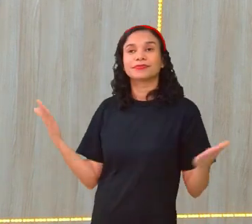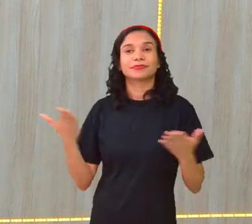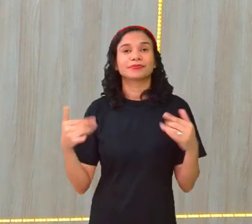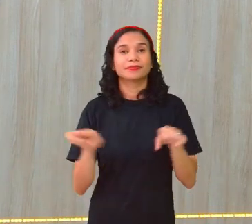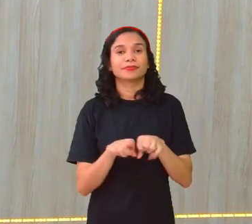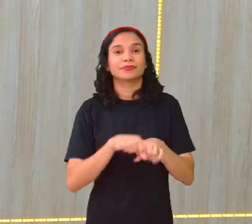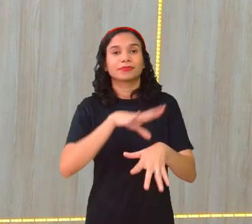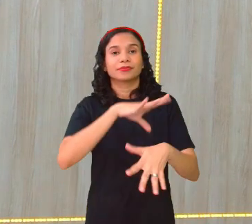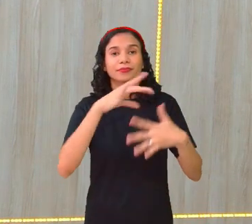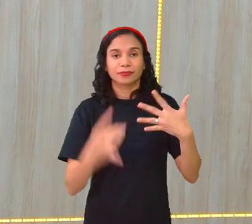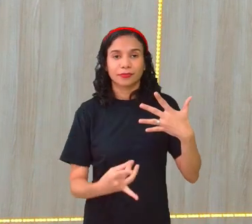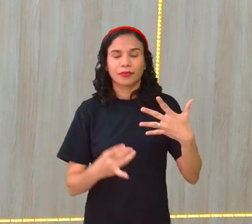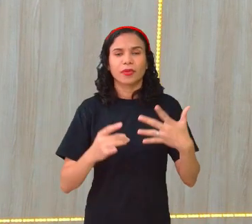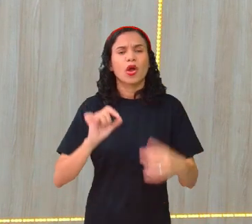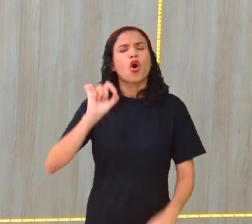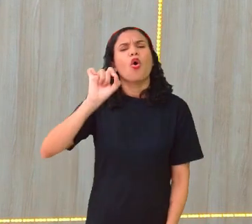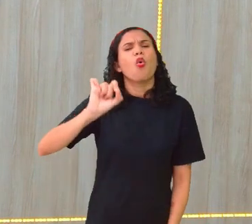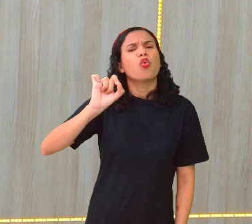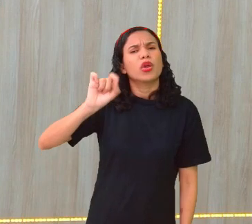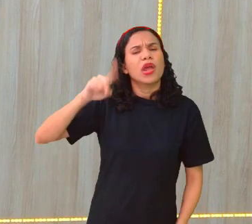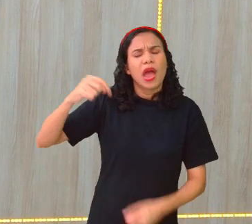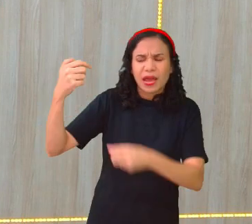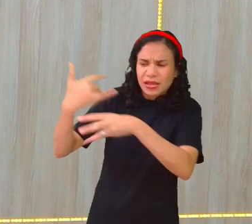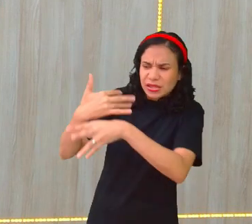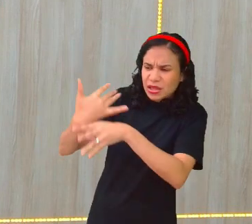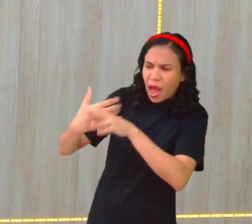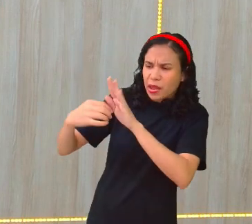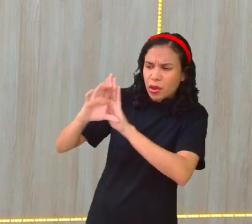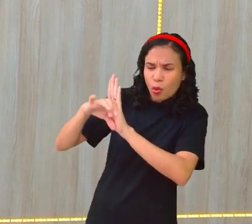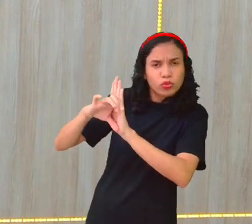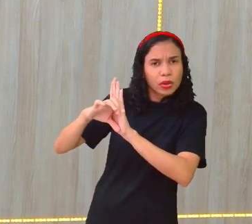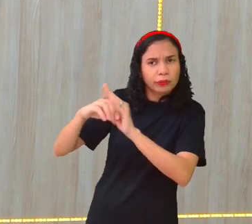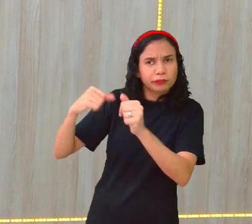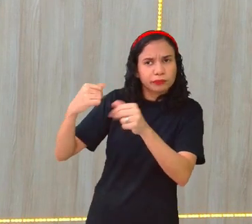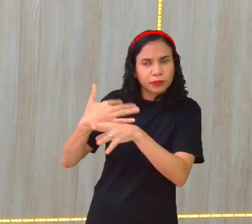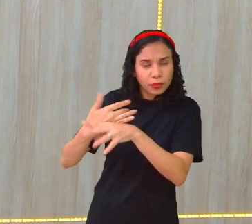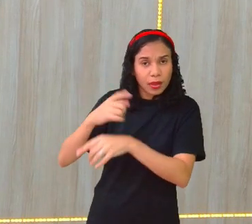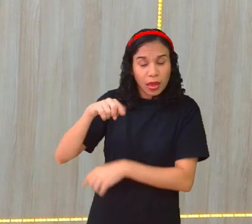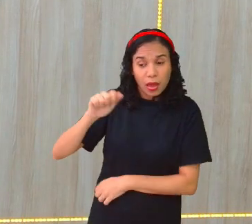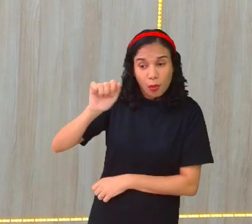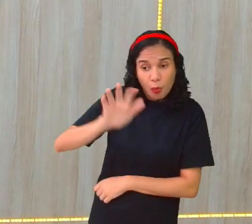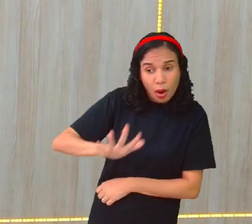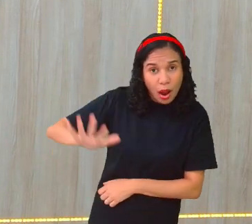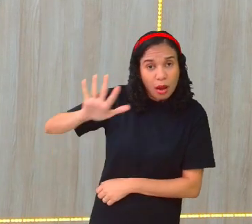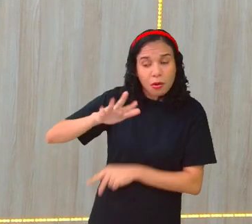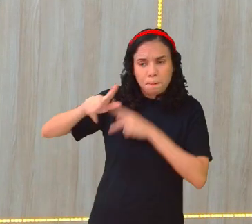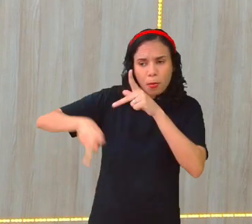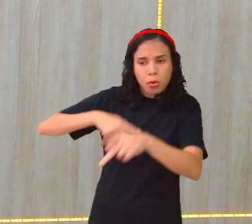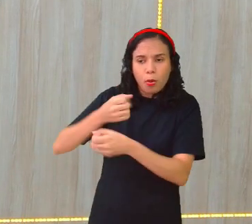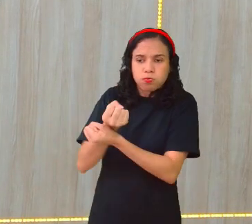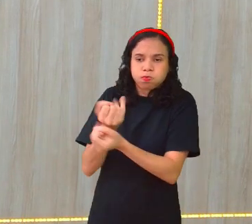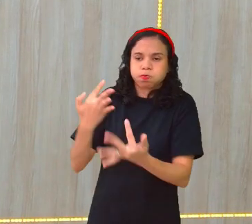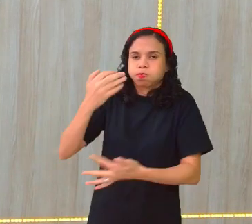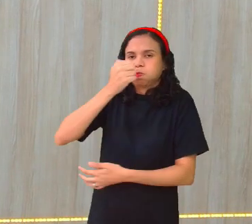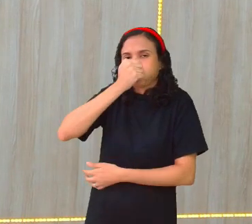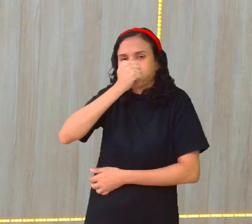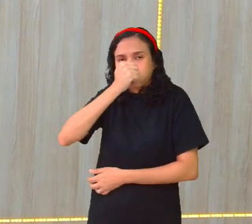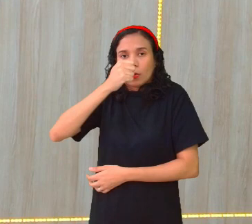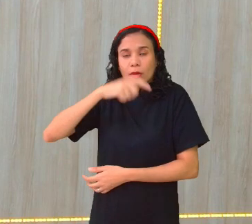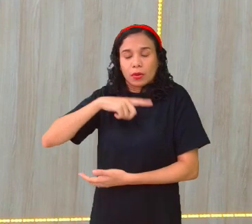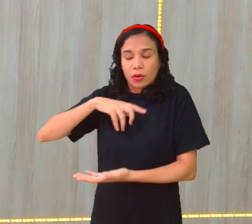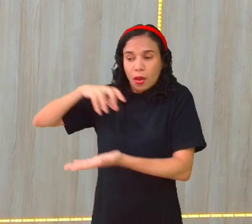definir o que é uma cidade. É uma área densamente povoada, onde se agrupam